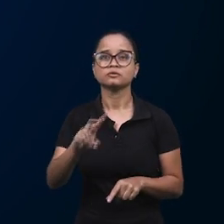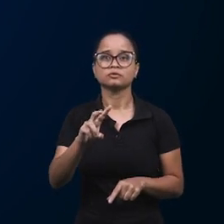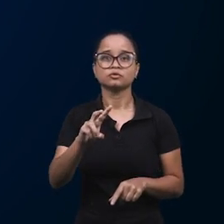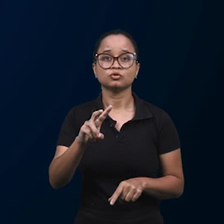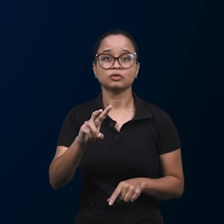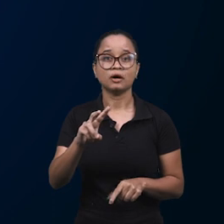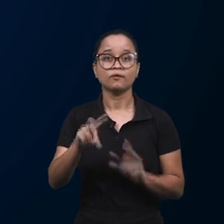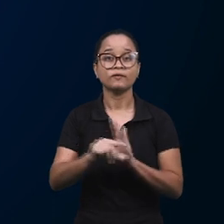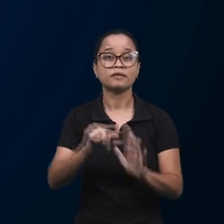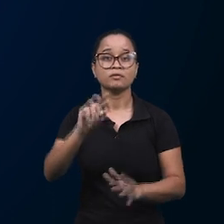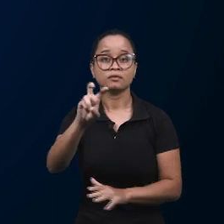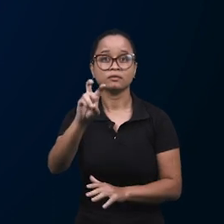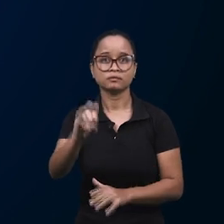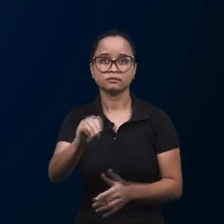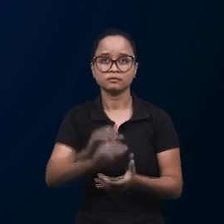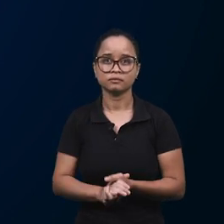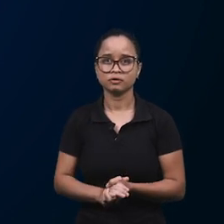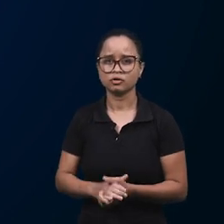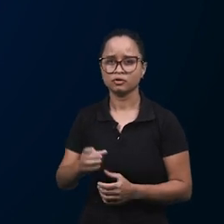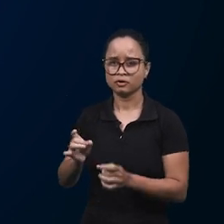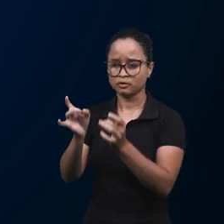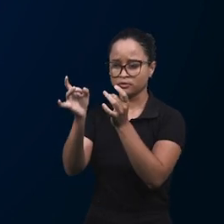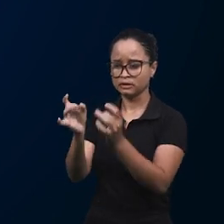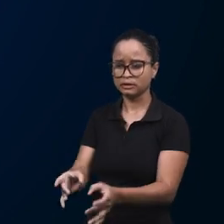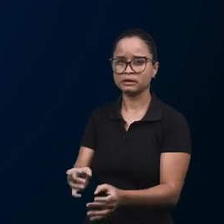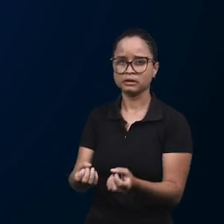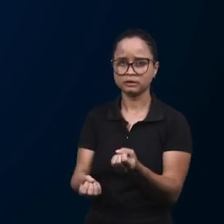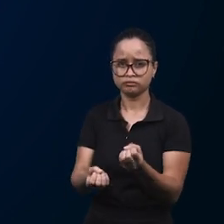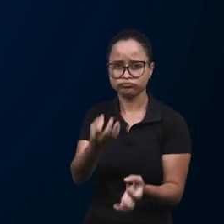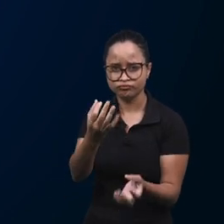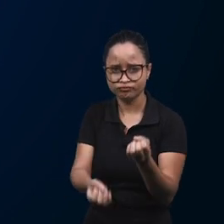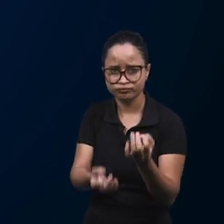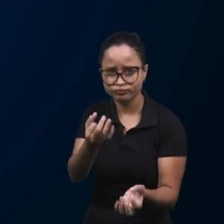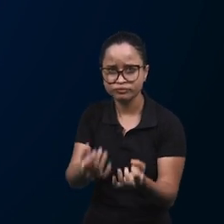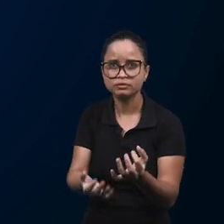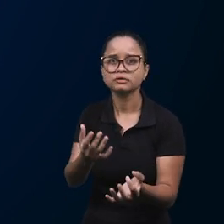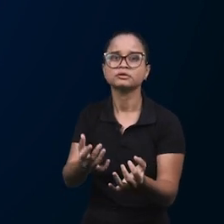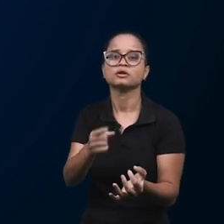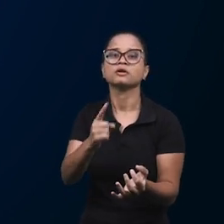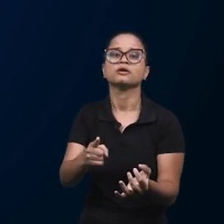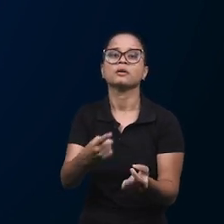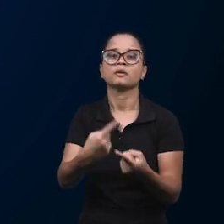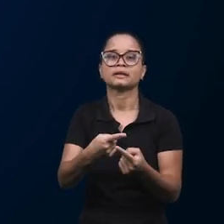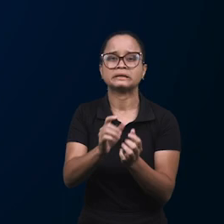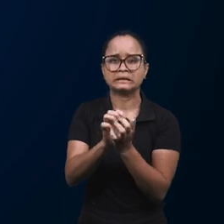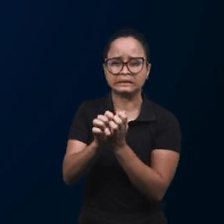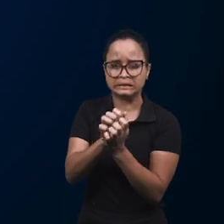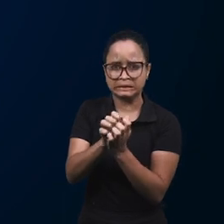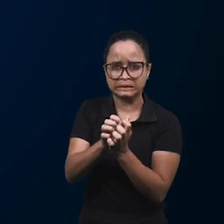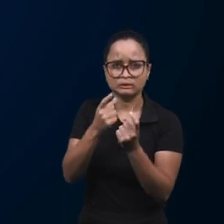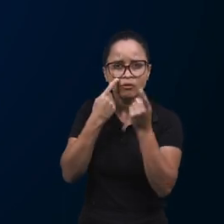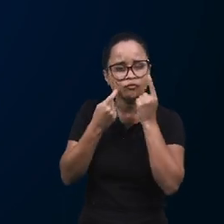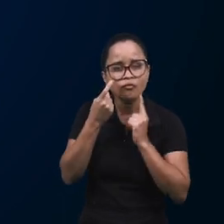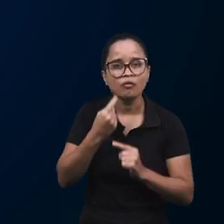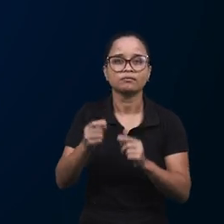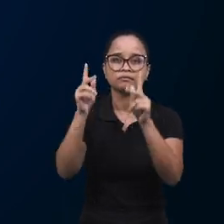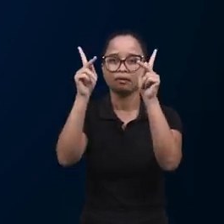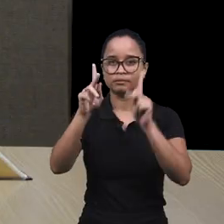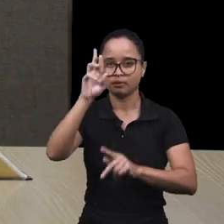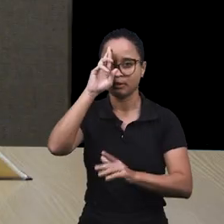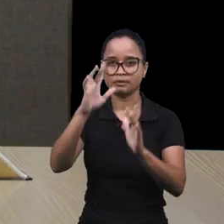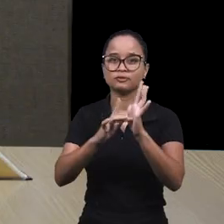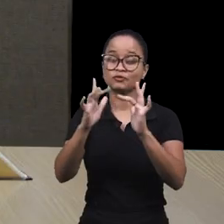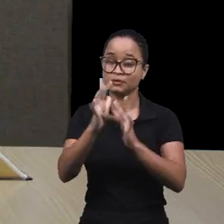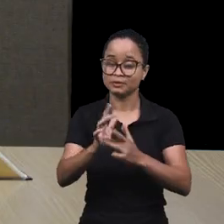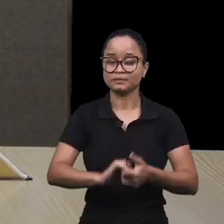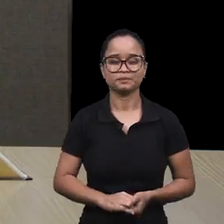E lança-lo-ão na fornalha de fogo. Ali haverá pranto e ranger de dentes. A paz do Senhor Jesus.